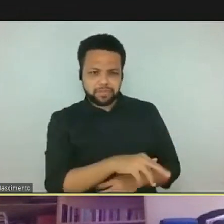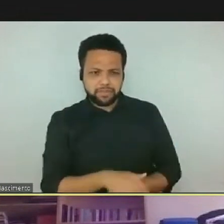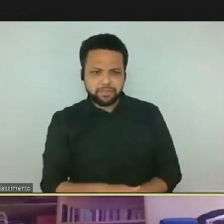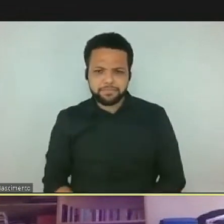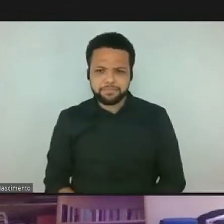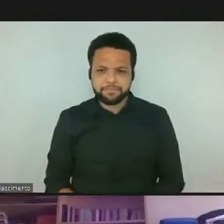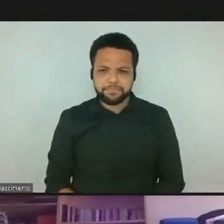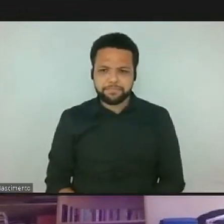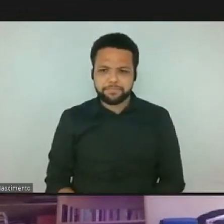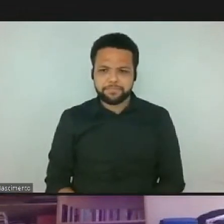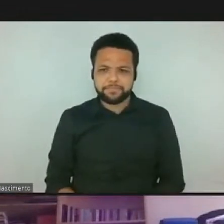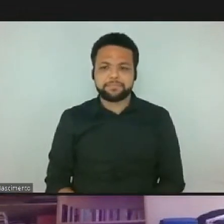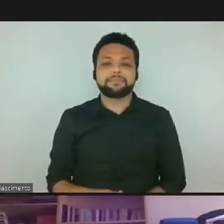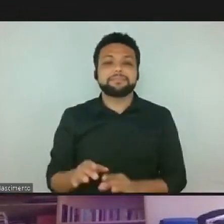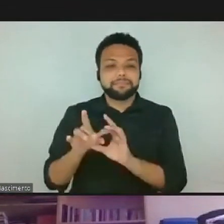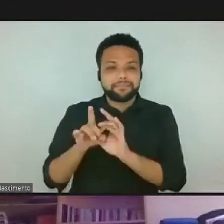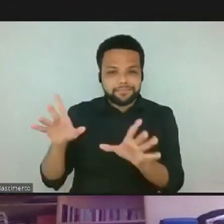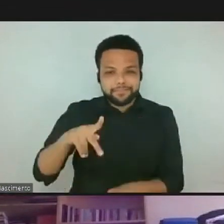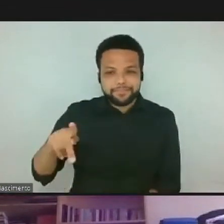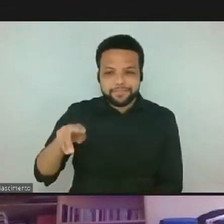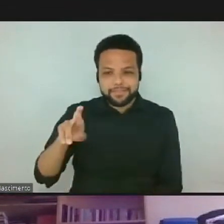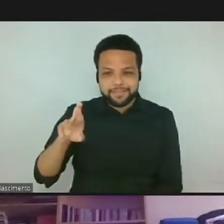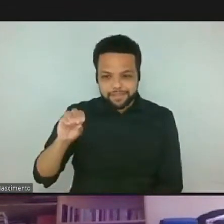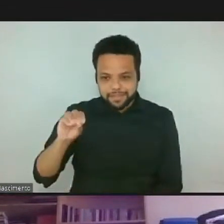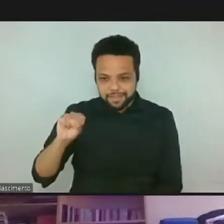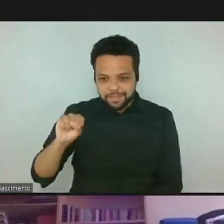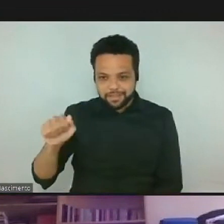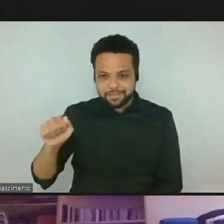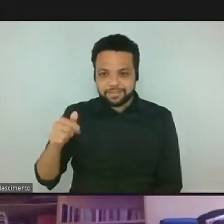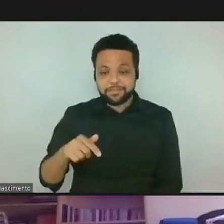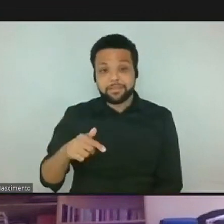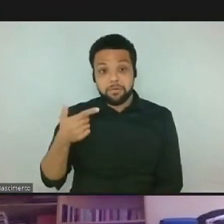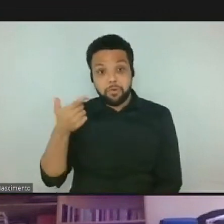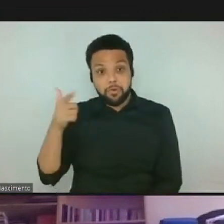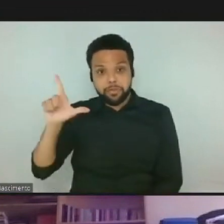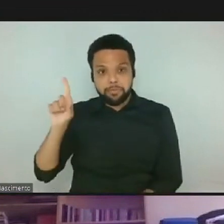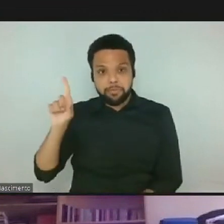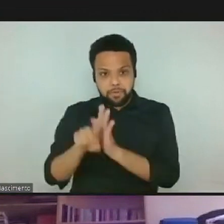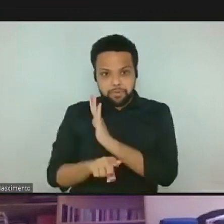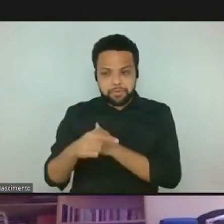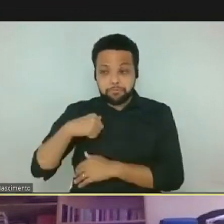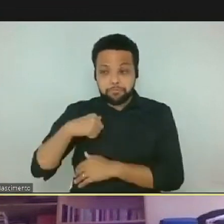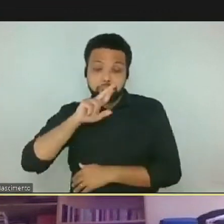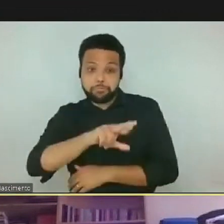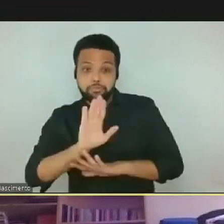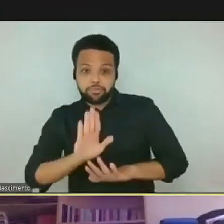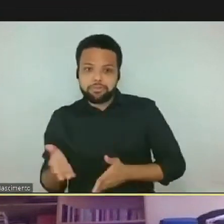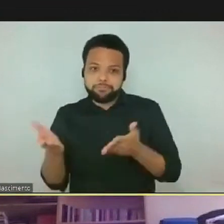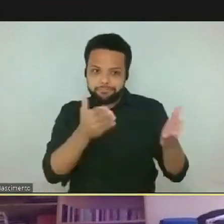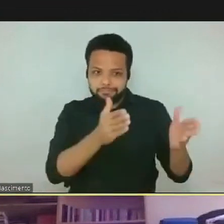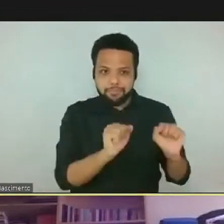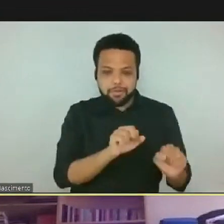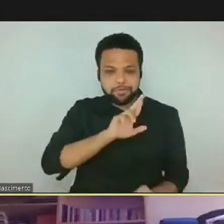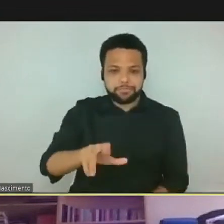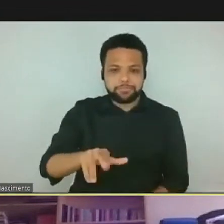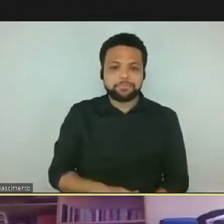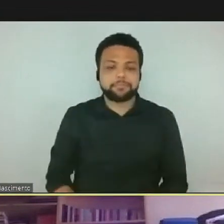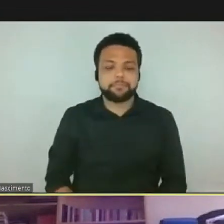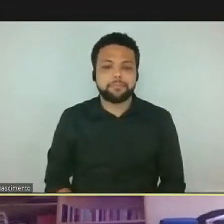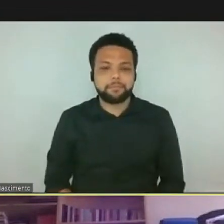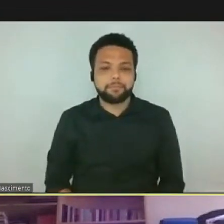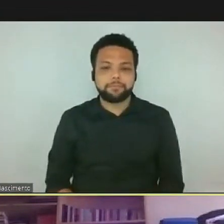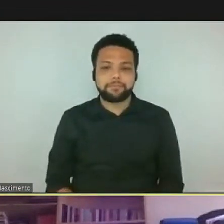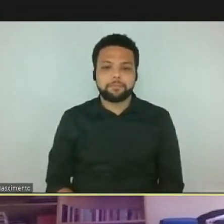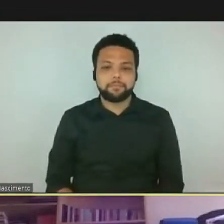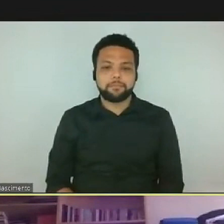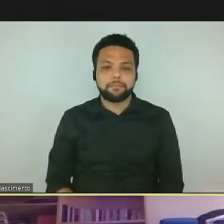Com vontade, professora. Como eu respondi a primeira pergunta, eu acho que eu vou responder a